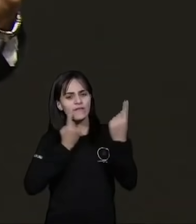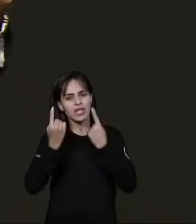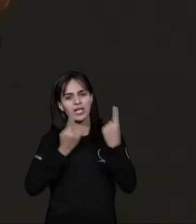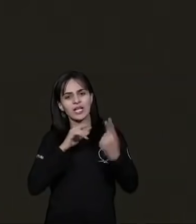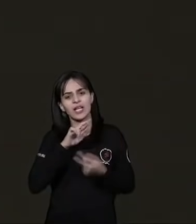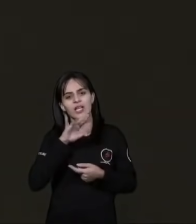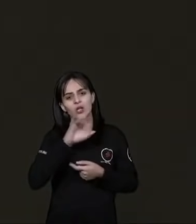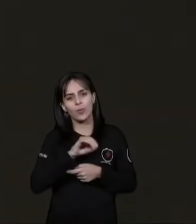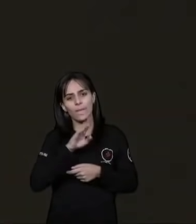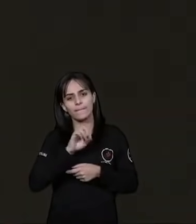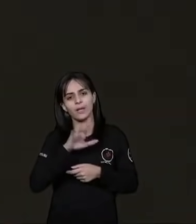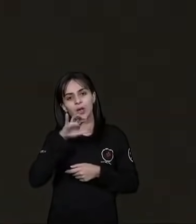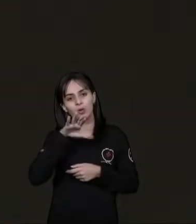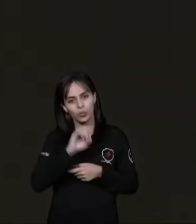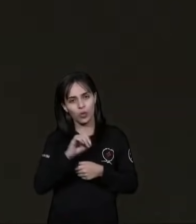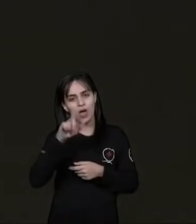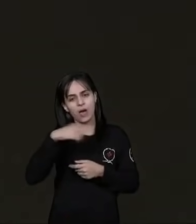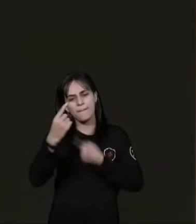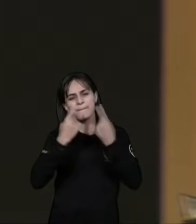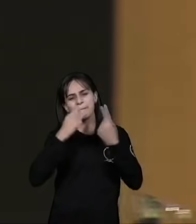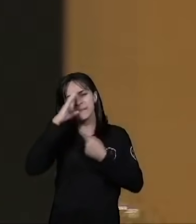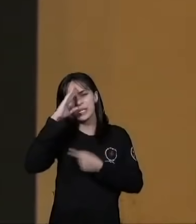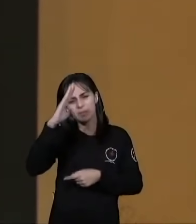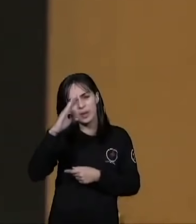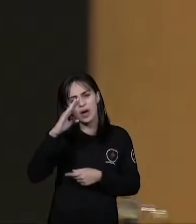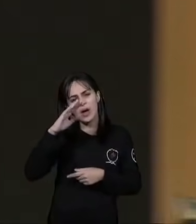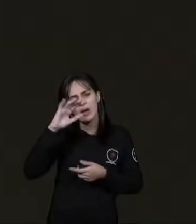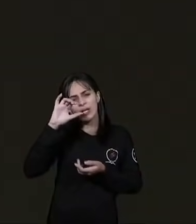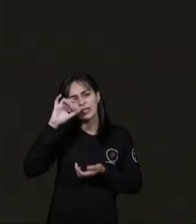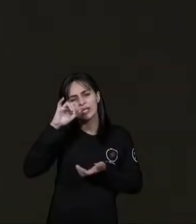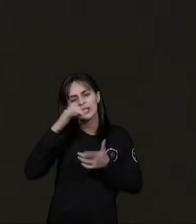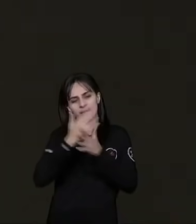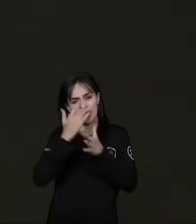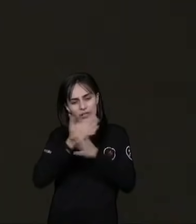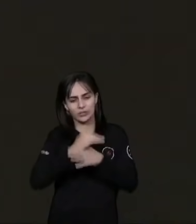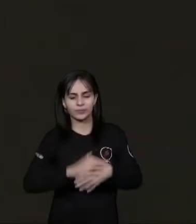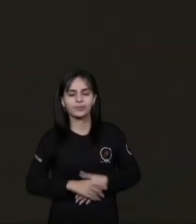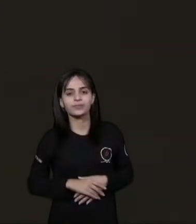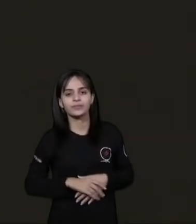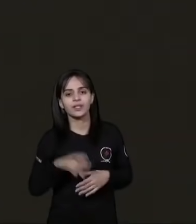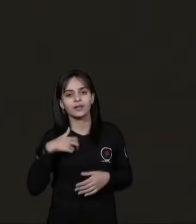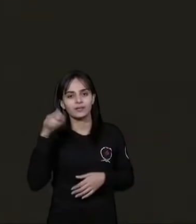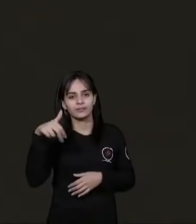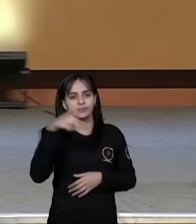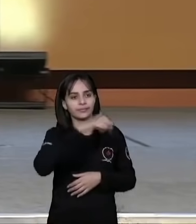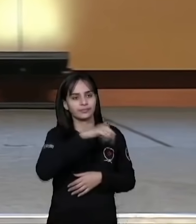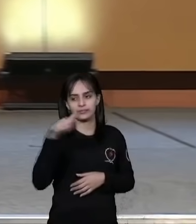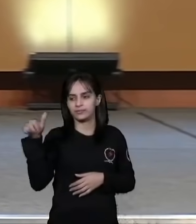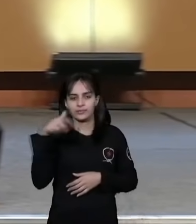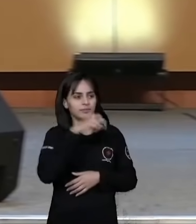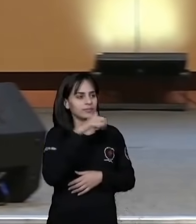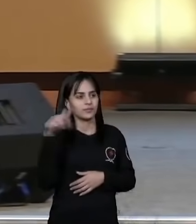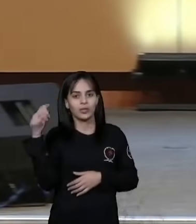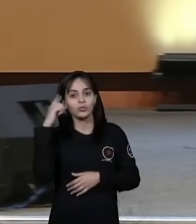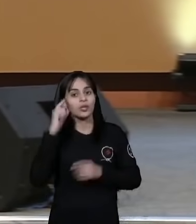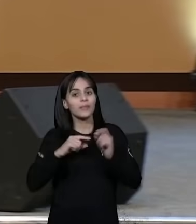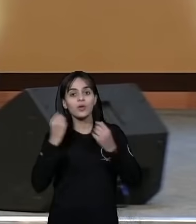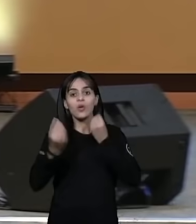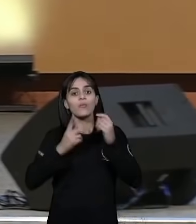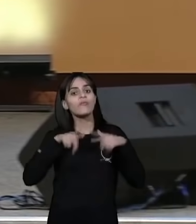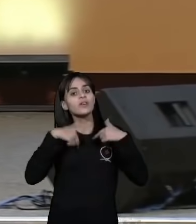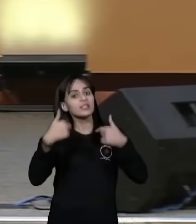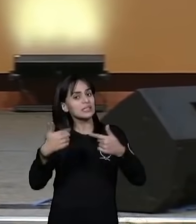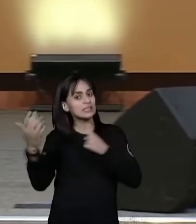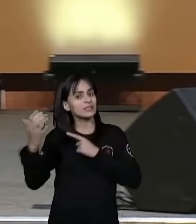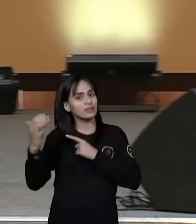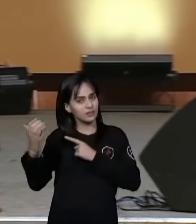Rio Branco para quem não conhece a principal Avenida do centro da cidade eu perambulei para lá e para cá diz norteado sem saber o que ia fazer